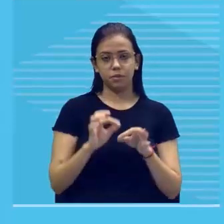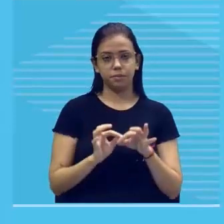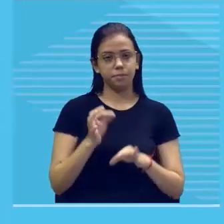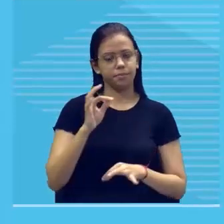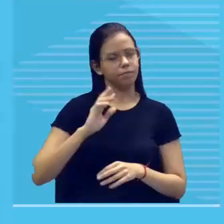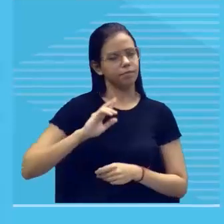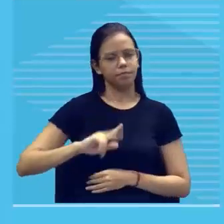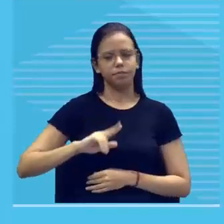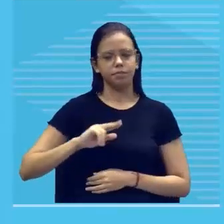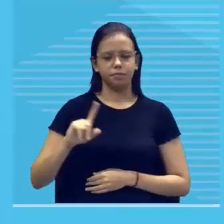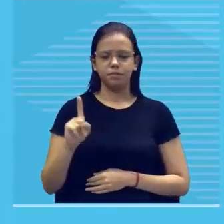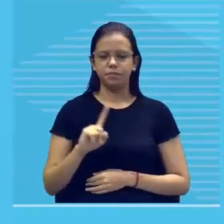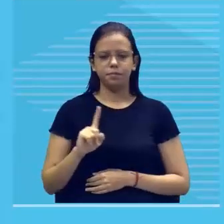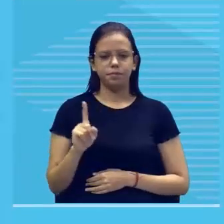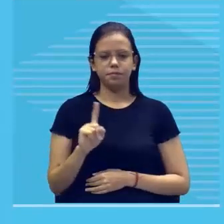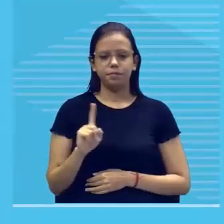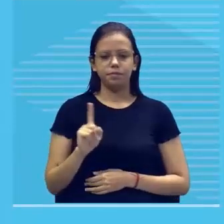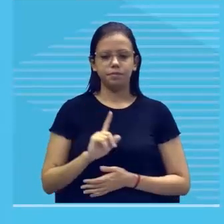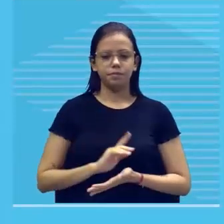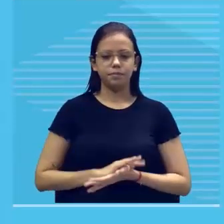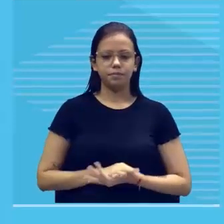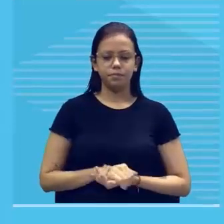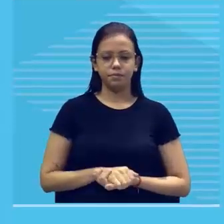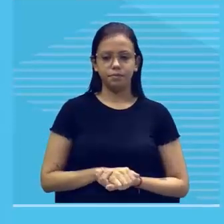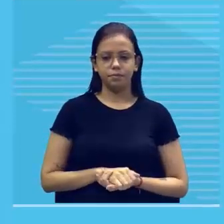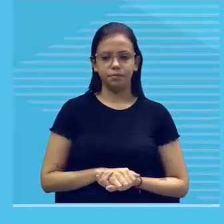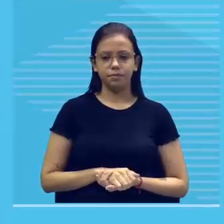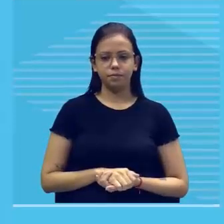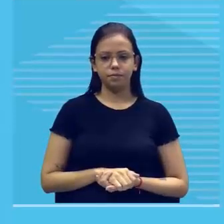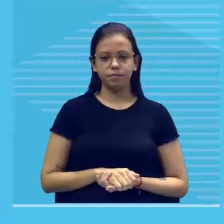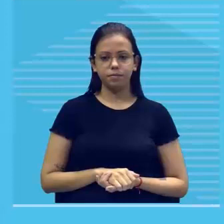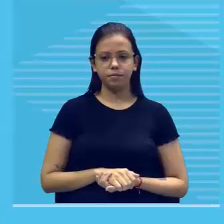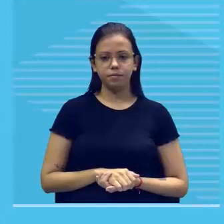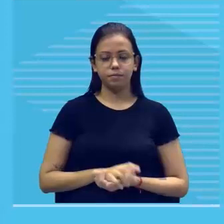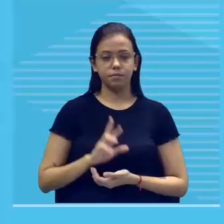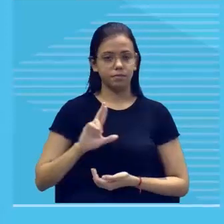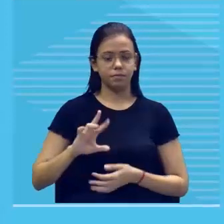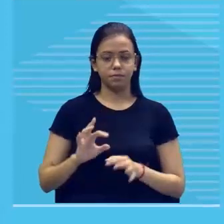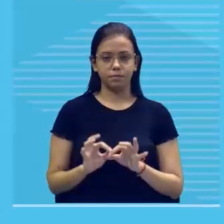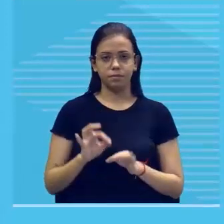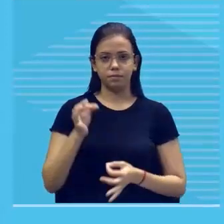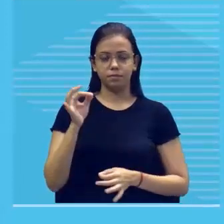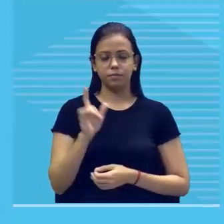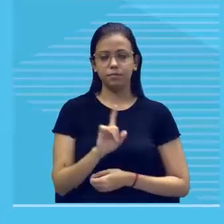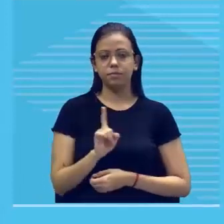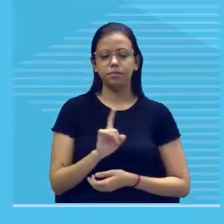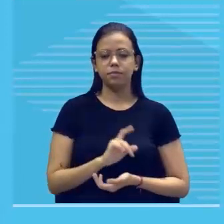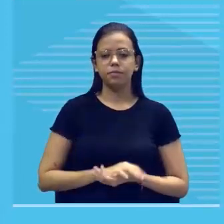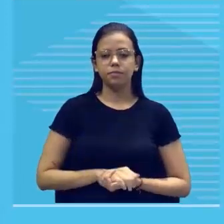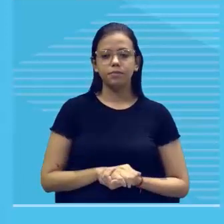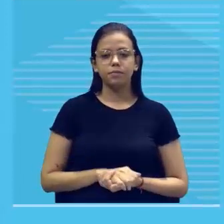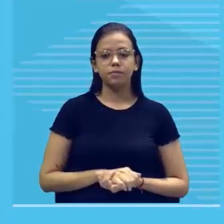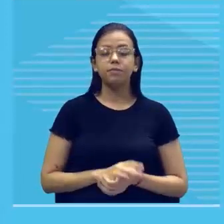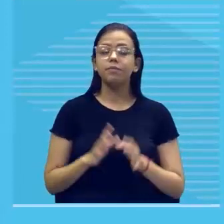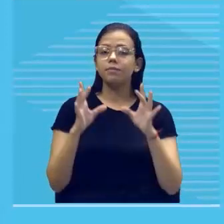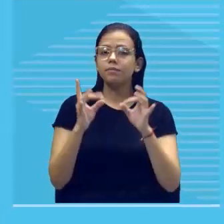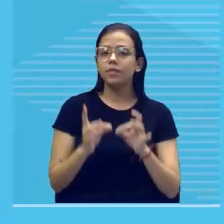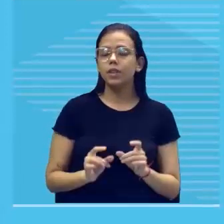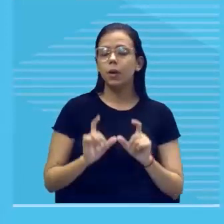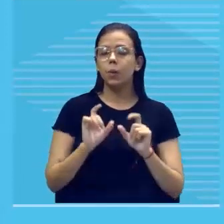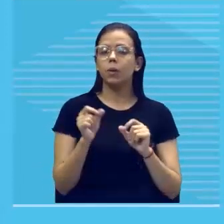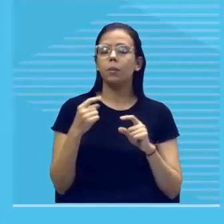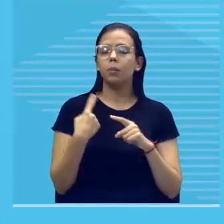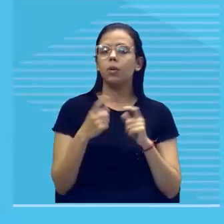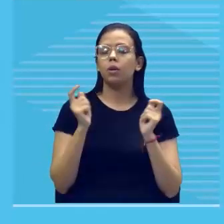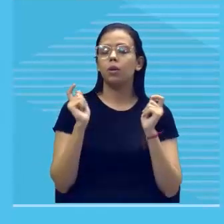não não não não não não não não não não essa conta nenhuma Grande e o detalhe é que a gente